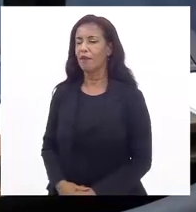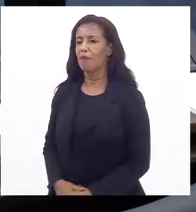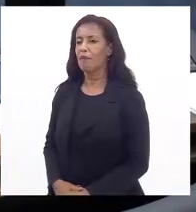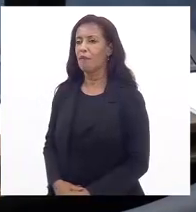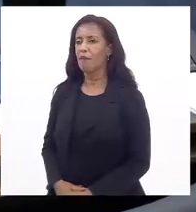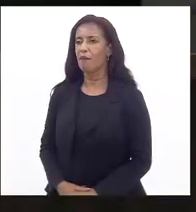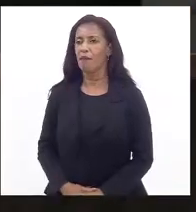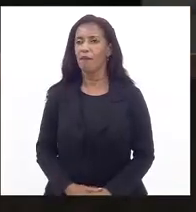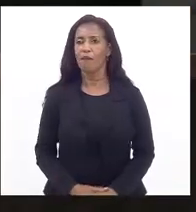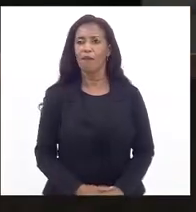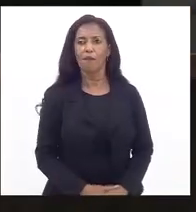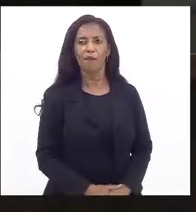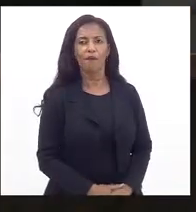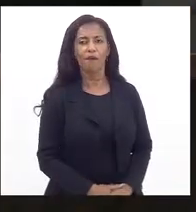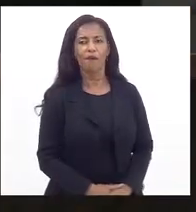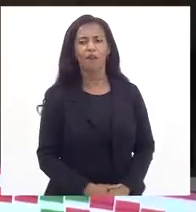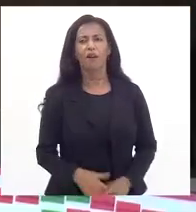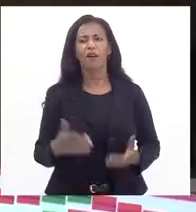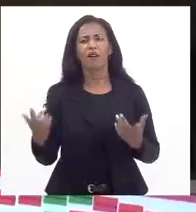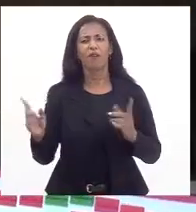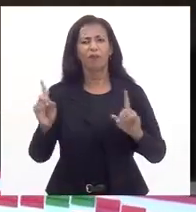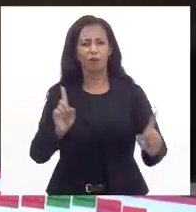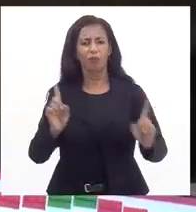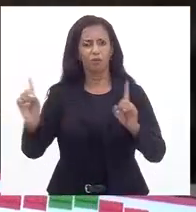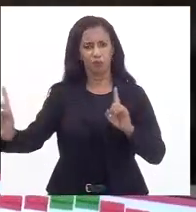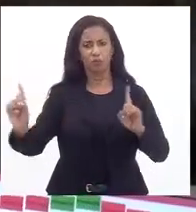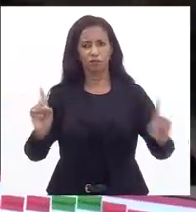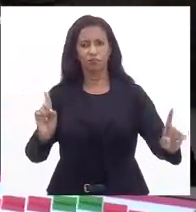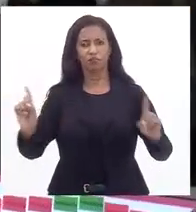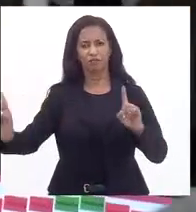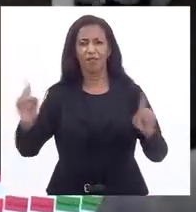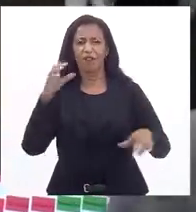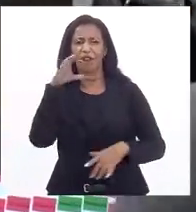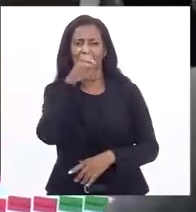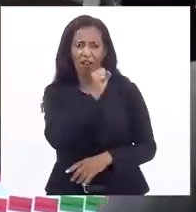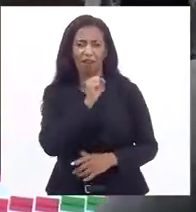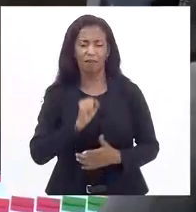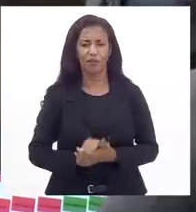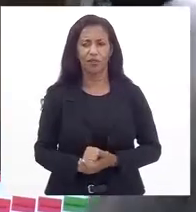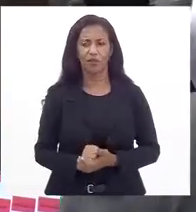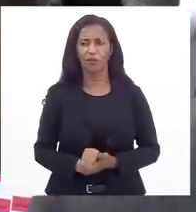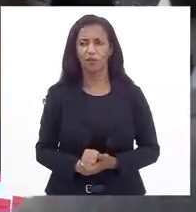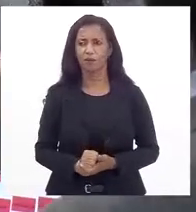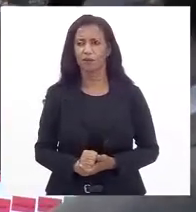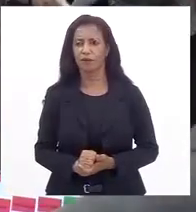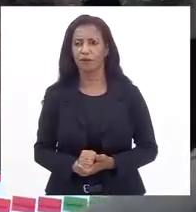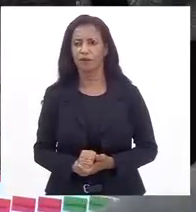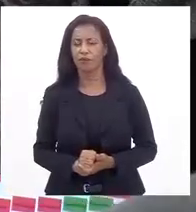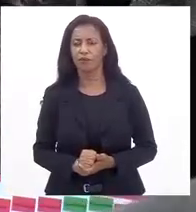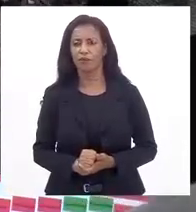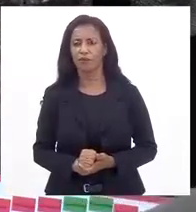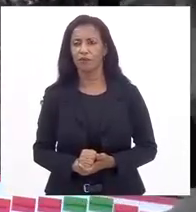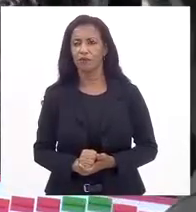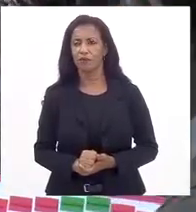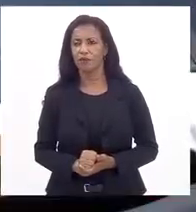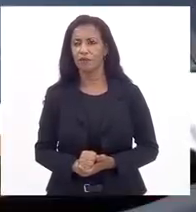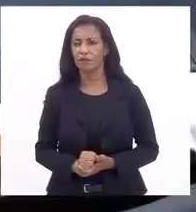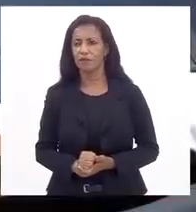o Samuel Malafaia como fazer você vai ficar uma trazer para bem emprega aqui para que a gente possa acelerar